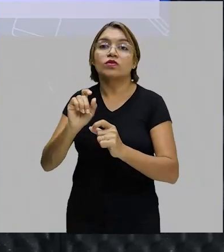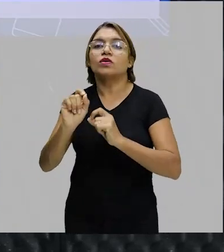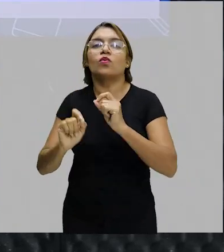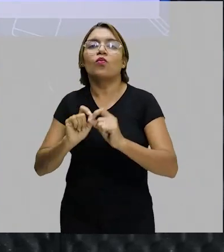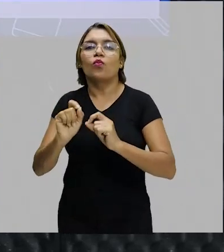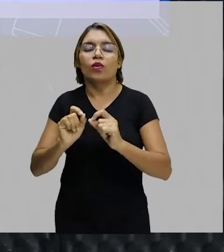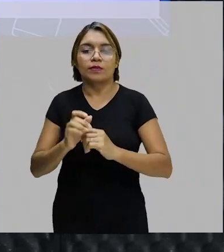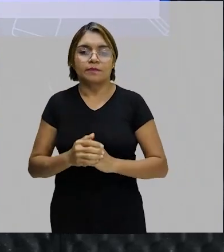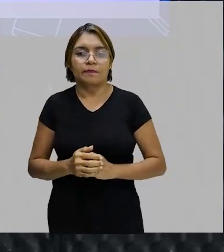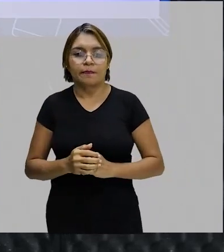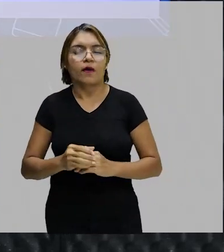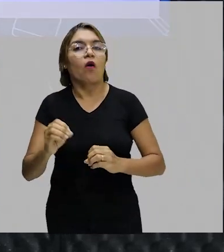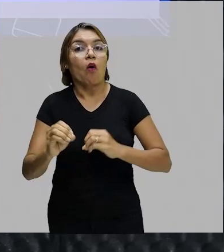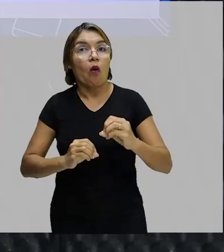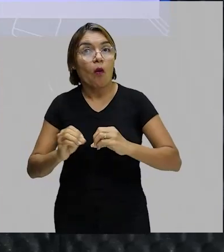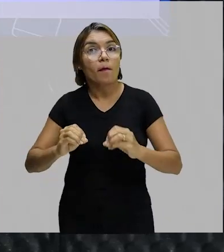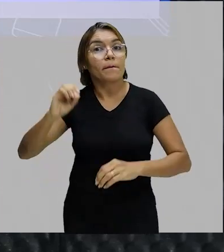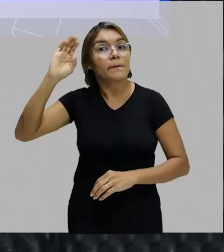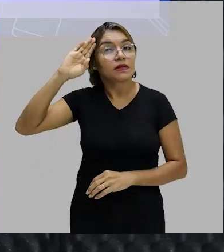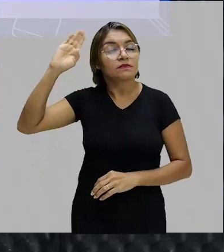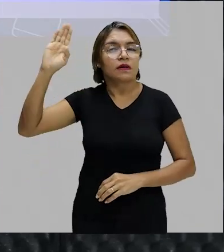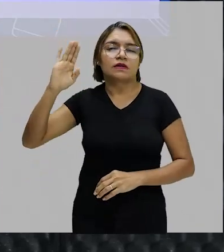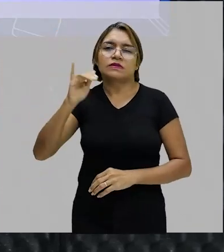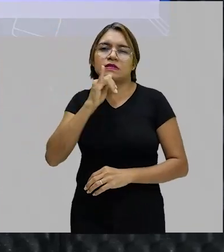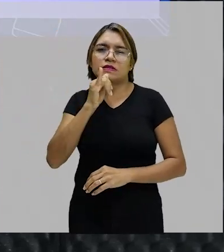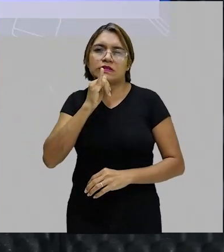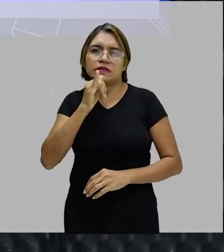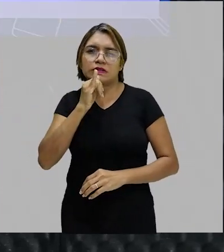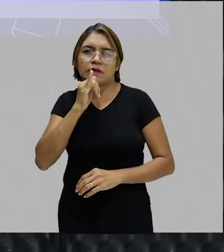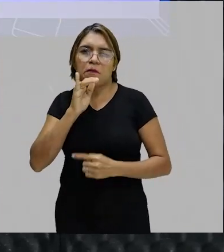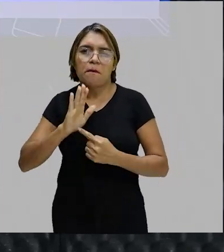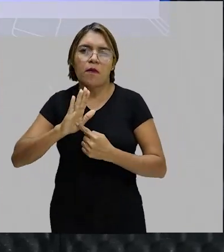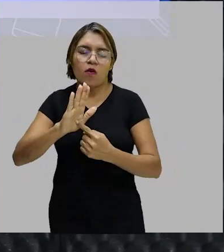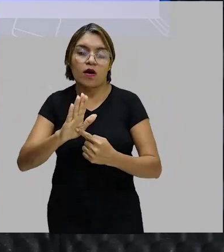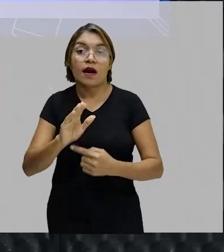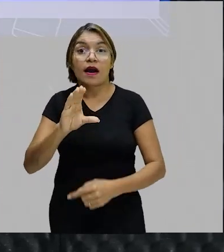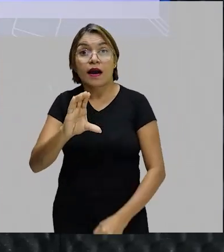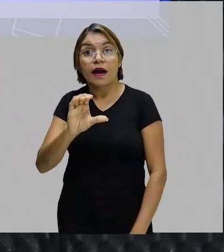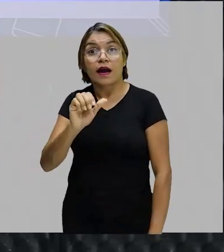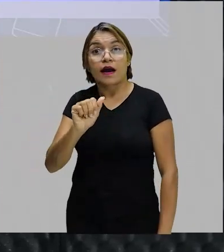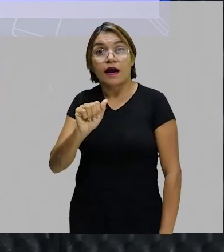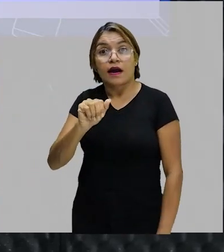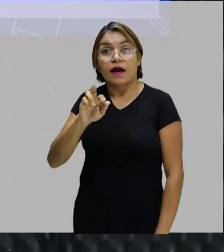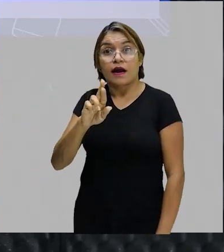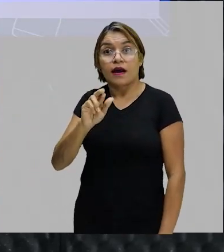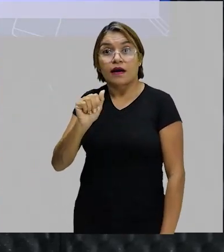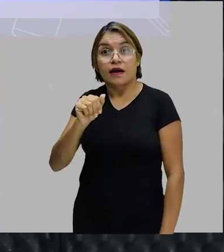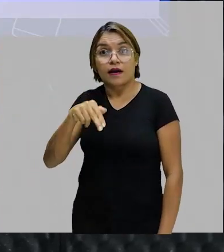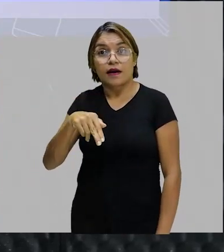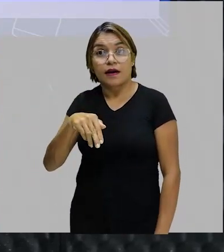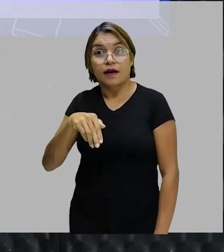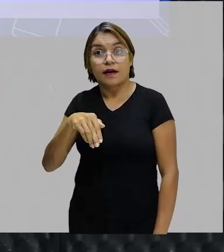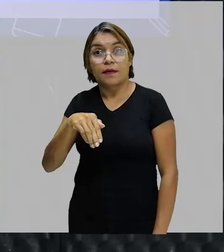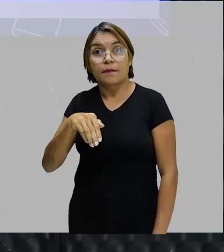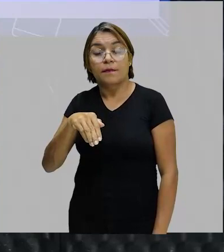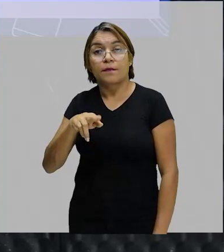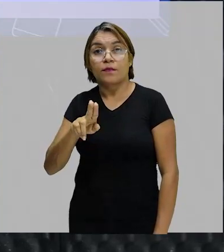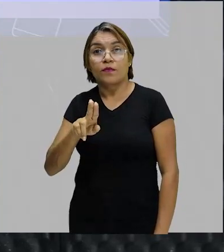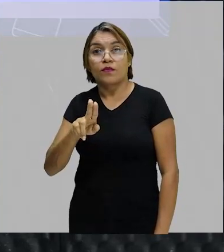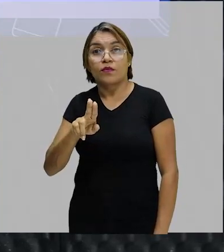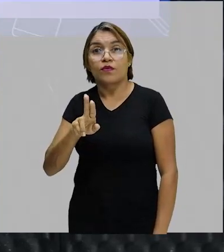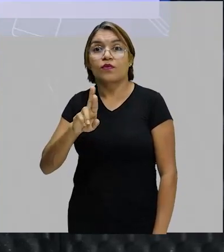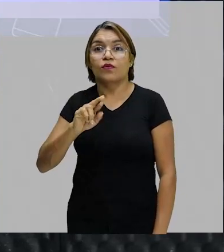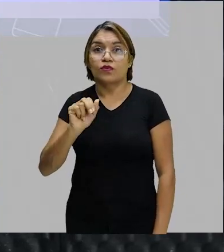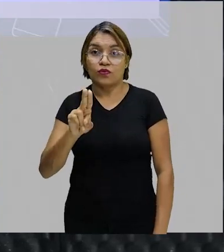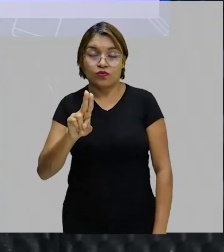principais obras que ganha grande destaque é Caramuru, que vocês certamente conhecem. Se não leram a obra, com